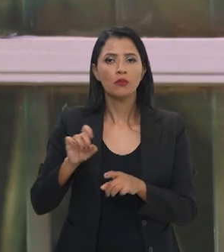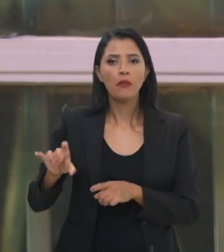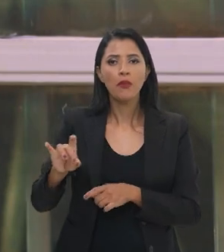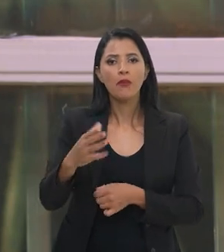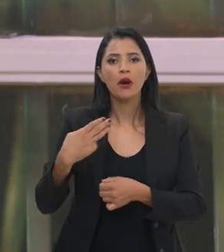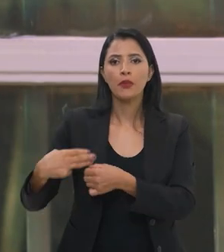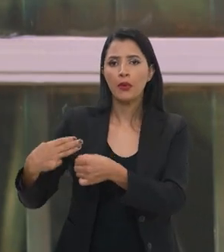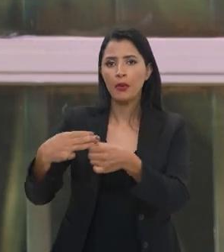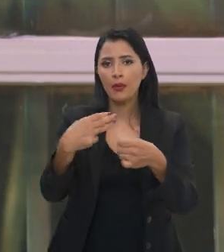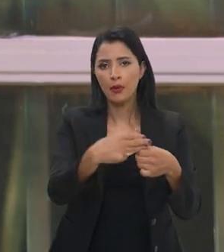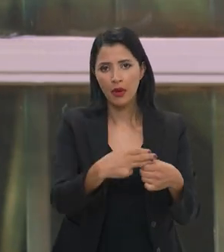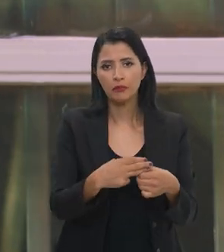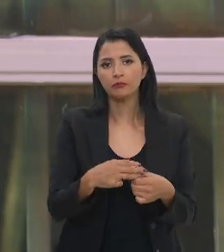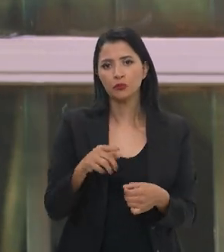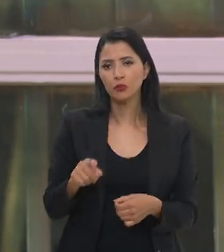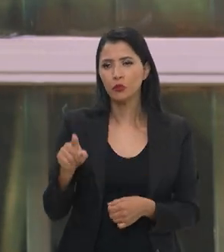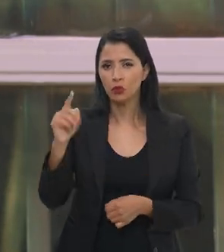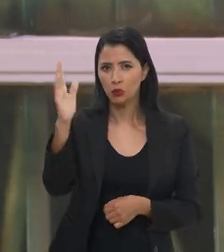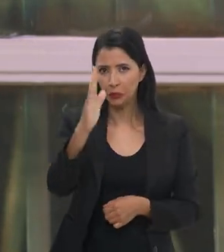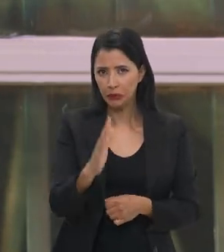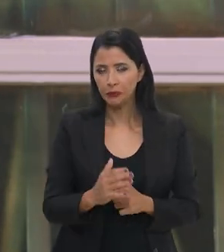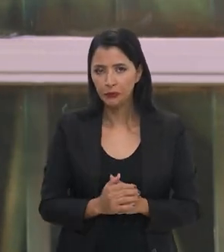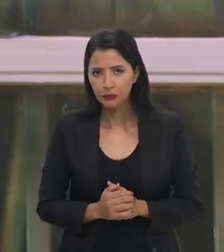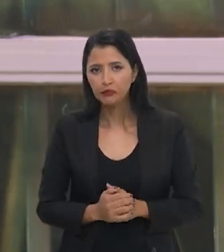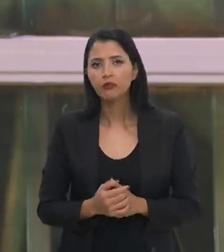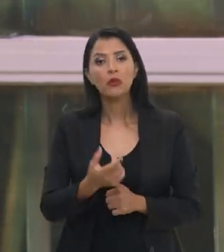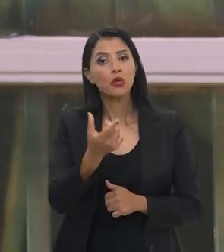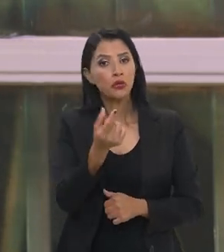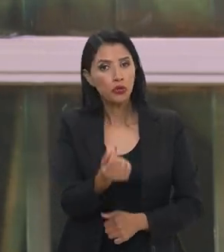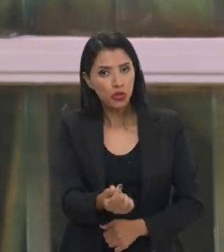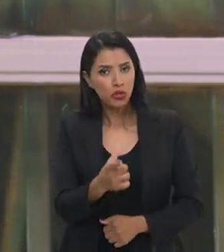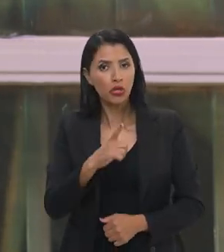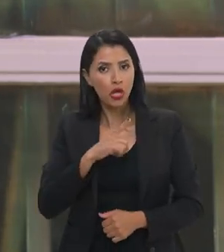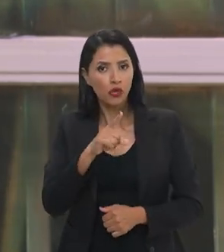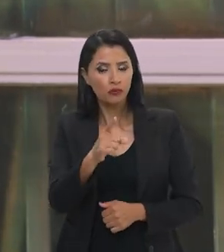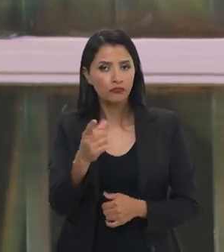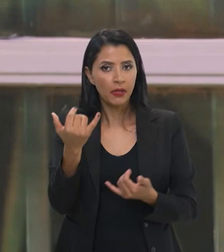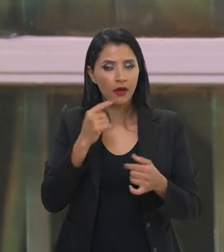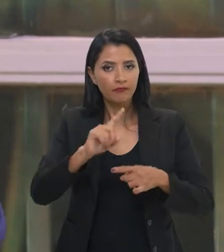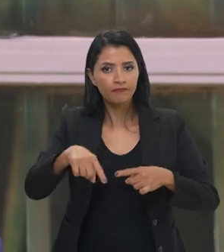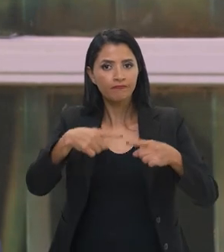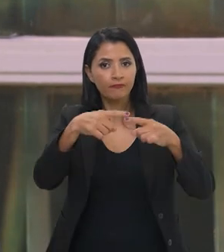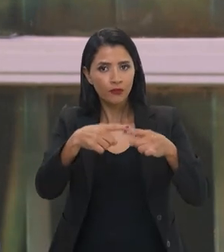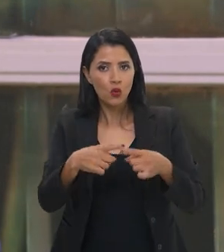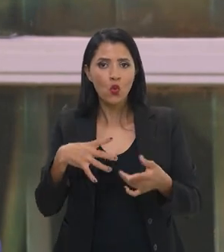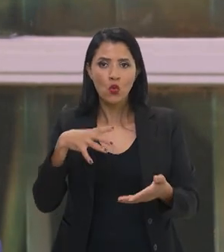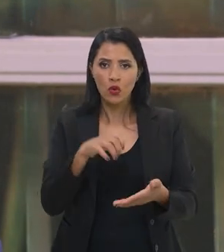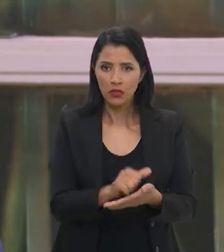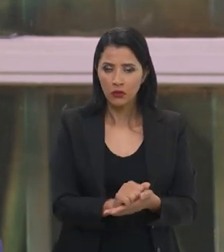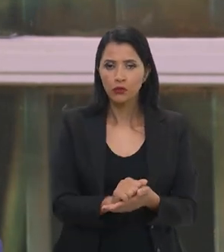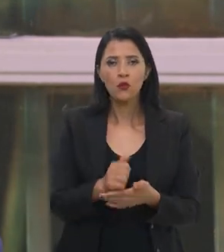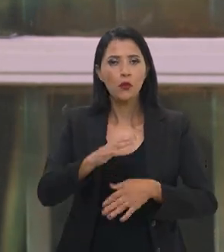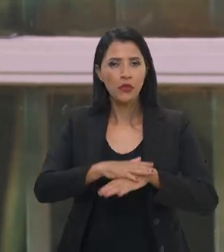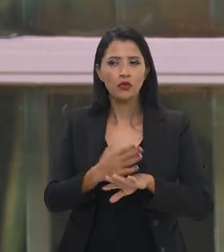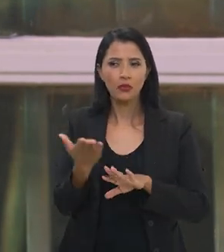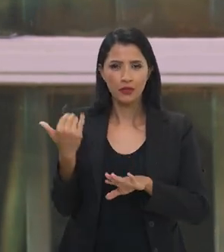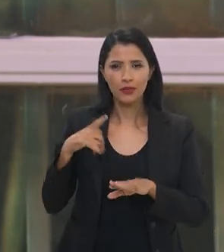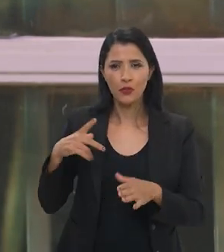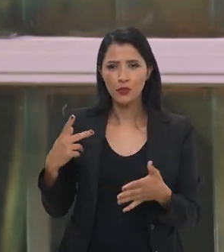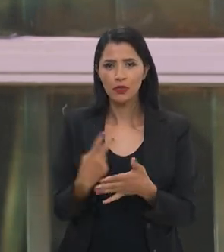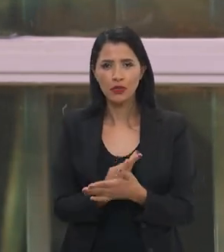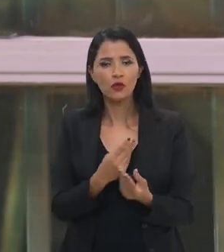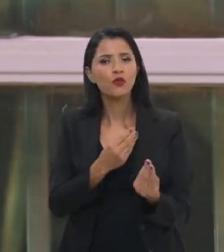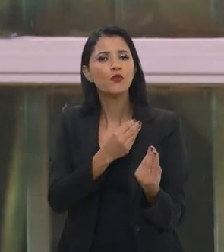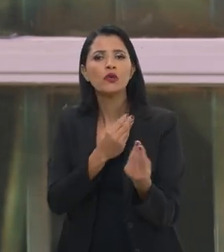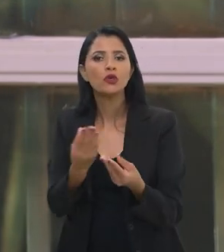em cada município do Brasil o dinheiro ali para que se tem atualização do cadastro quando isso